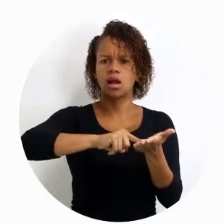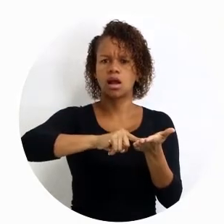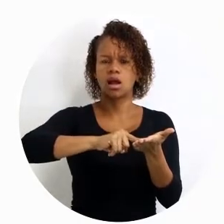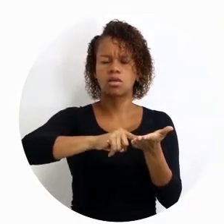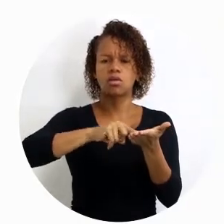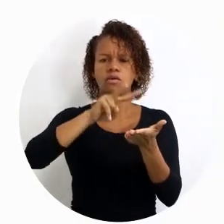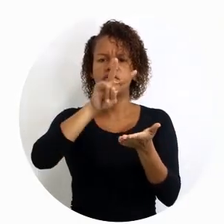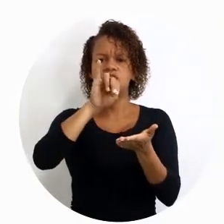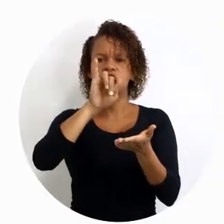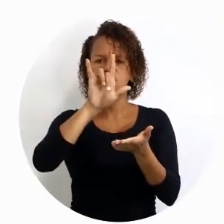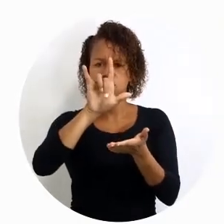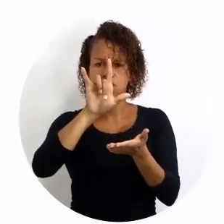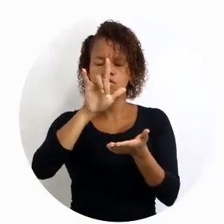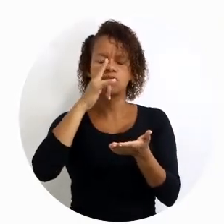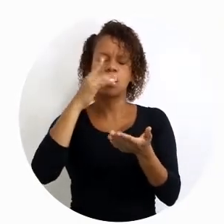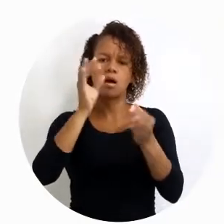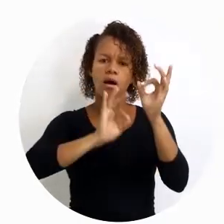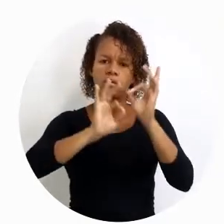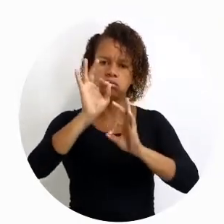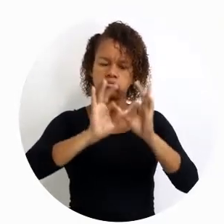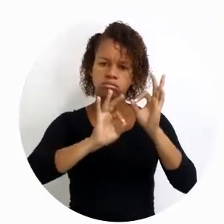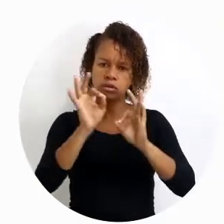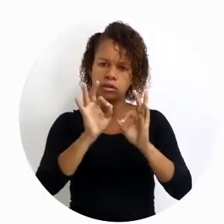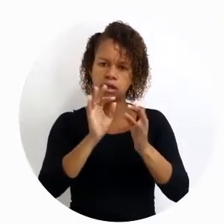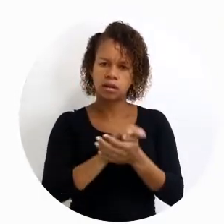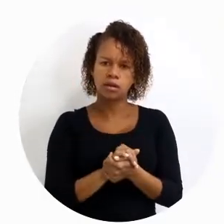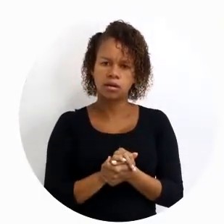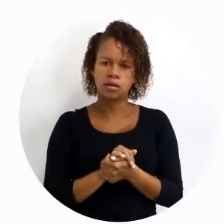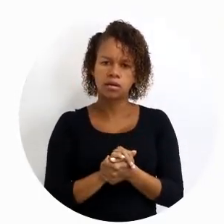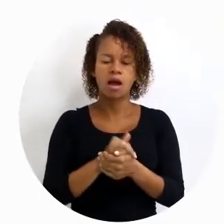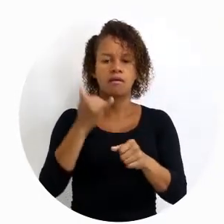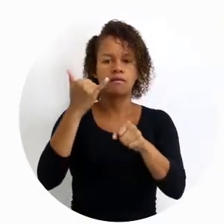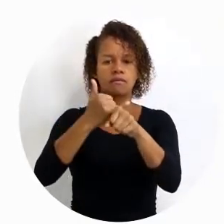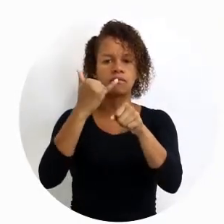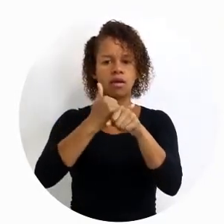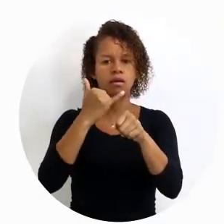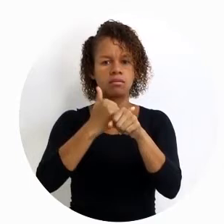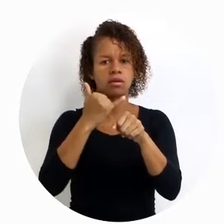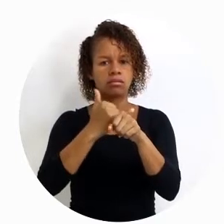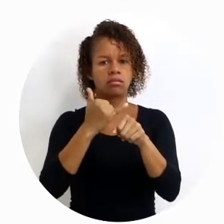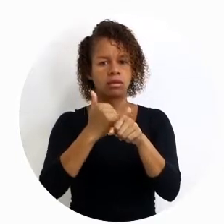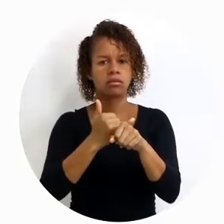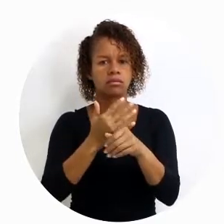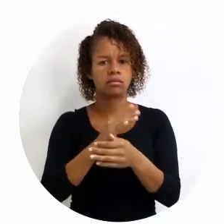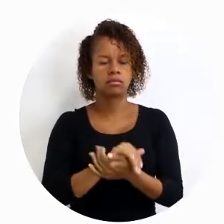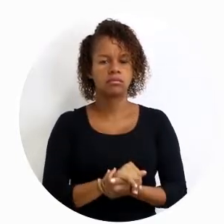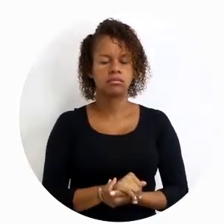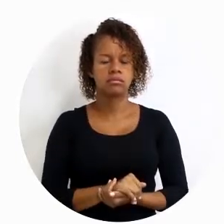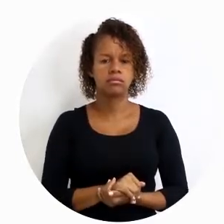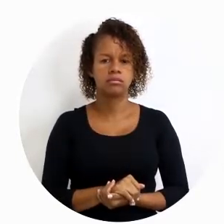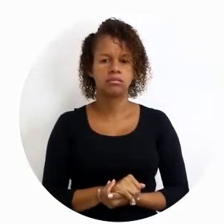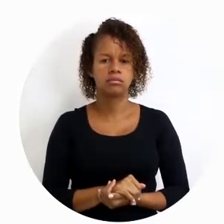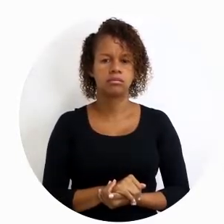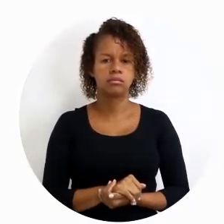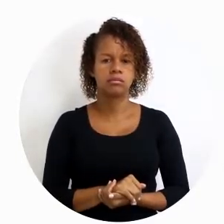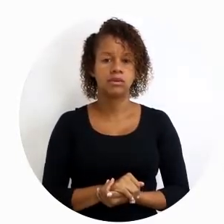clicarmos no menu View para habilitar a barra de ferramenta